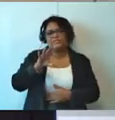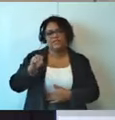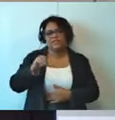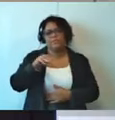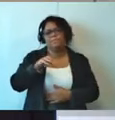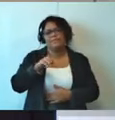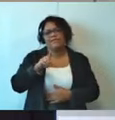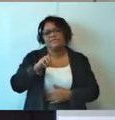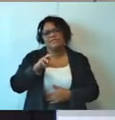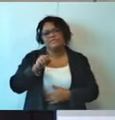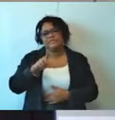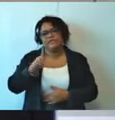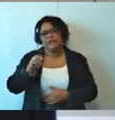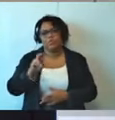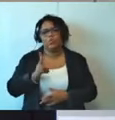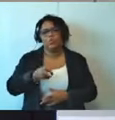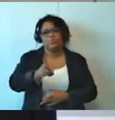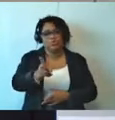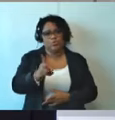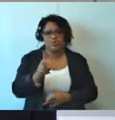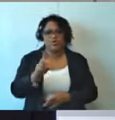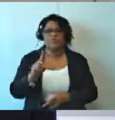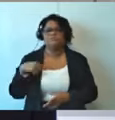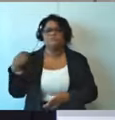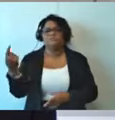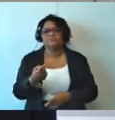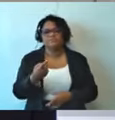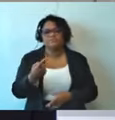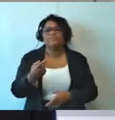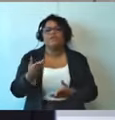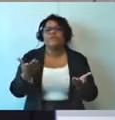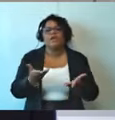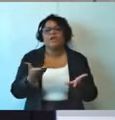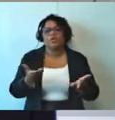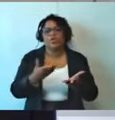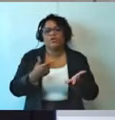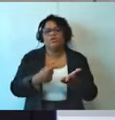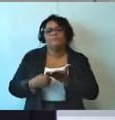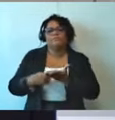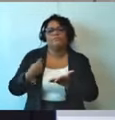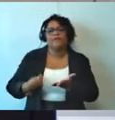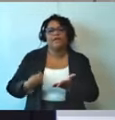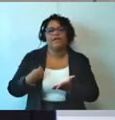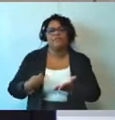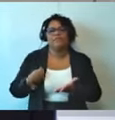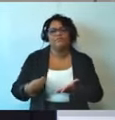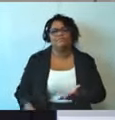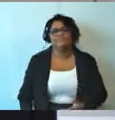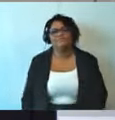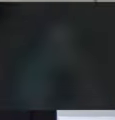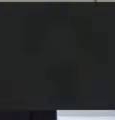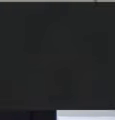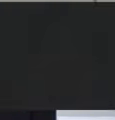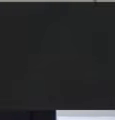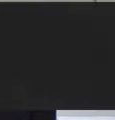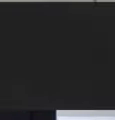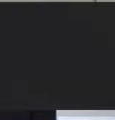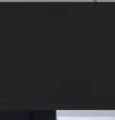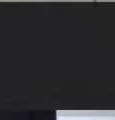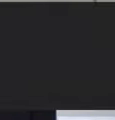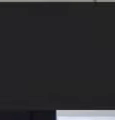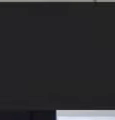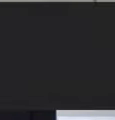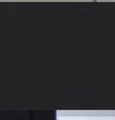aqui rodando a nossa lista de participantes da audiência pública. Eu vou passar a palavra agora para o senhor